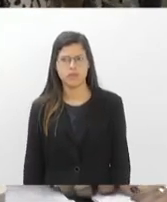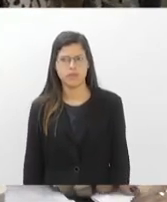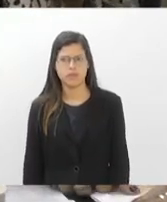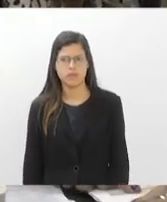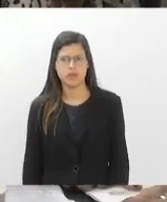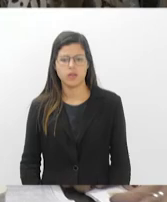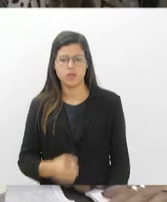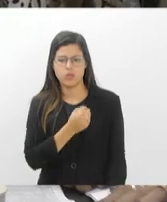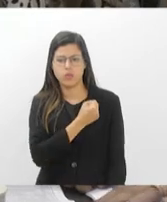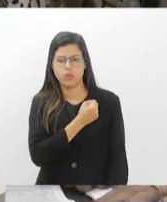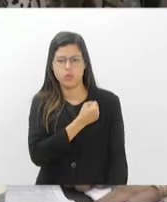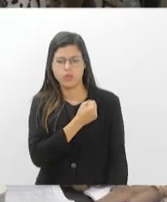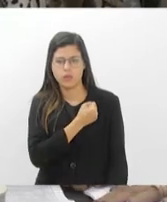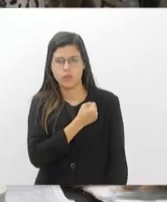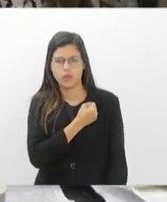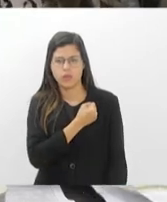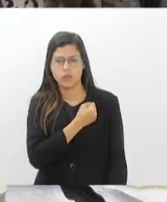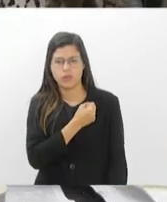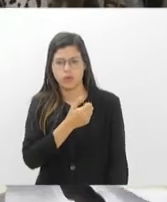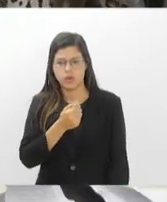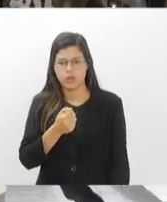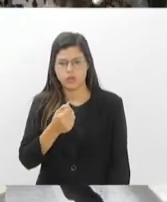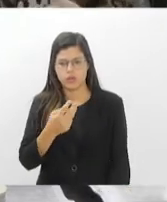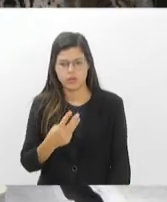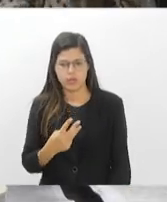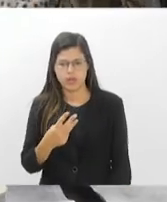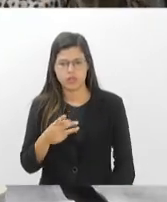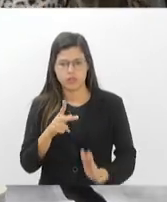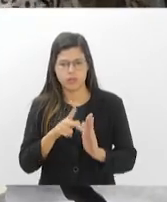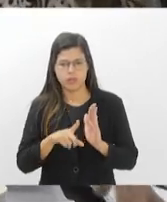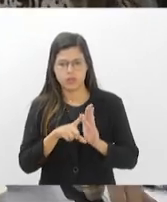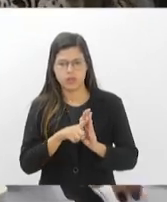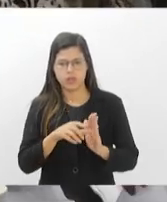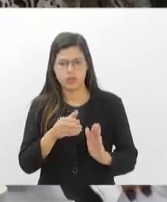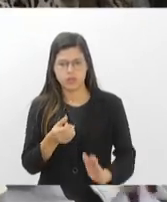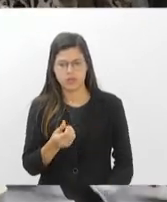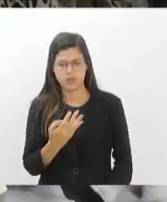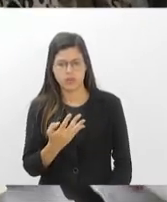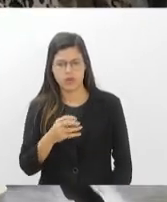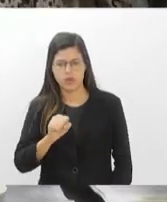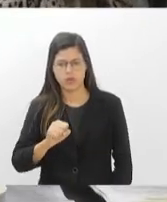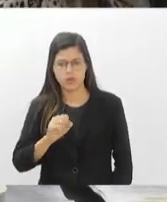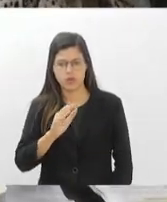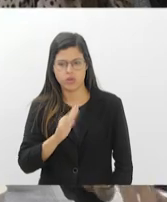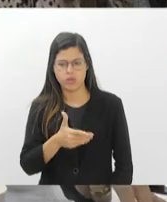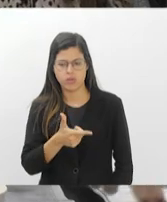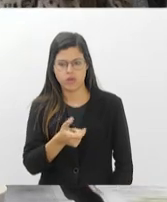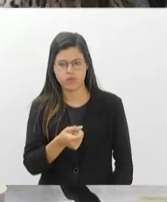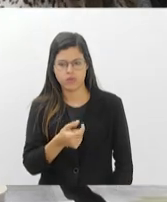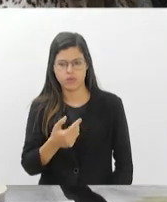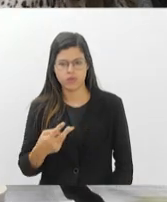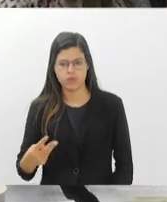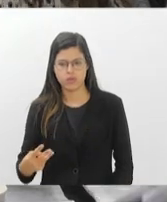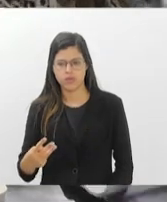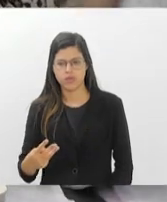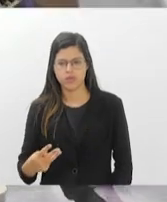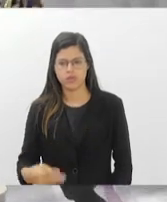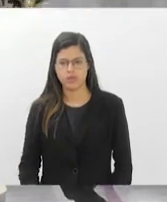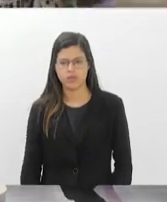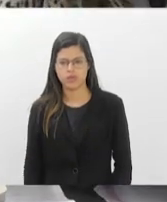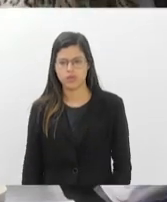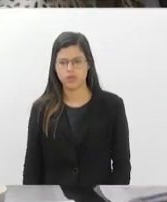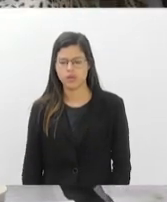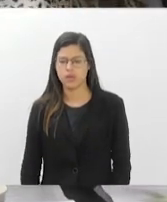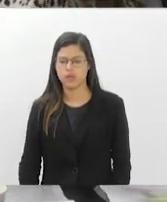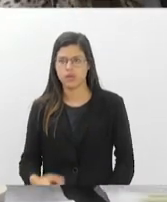O item 13 da pauta, projeto de lei número 648 de 2023, de